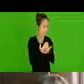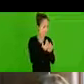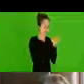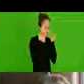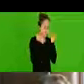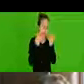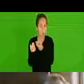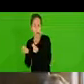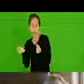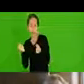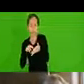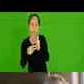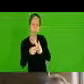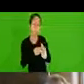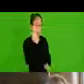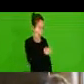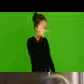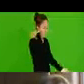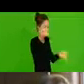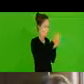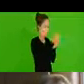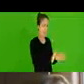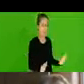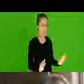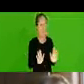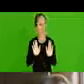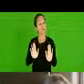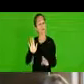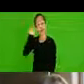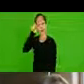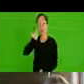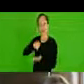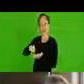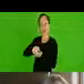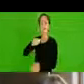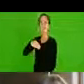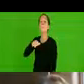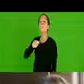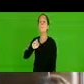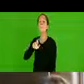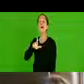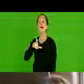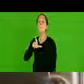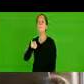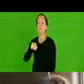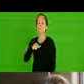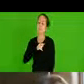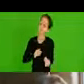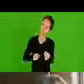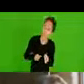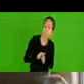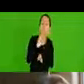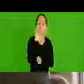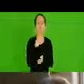mas é isso que a Marli André alerta, o risco de continuar referendando